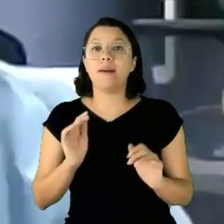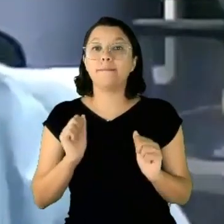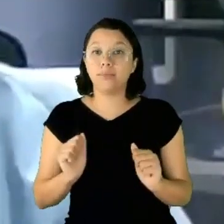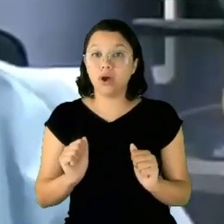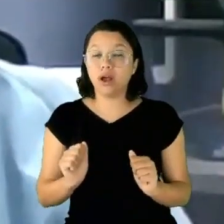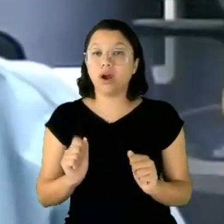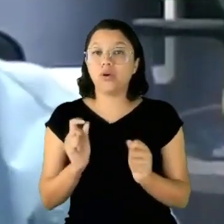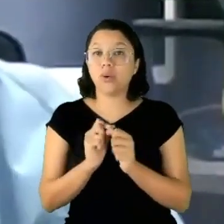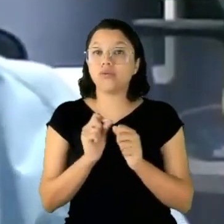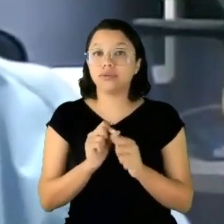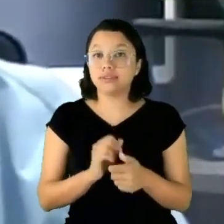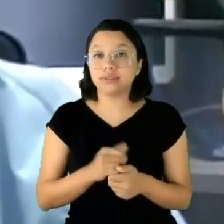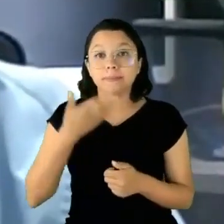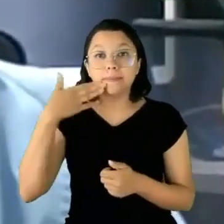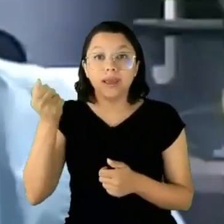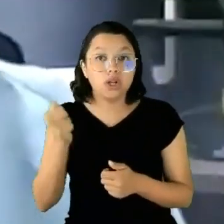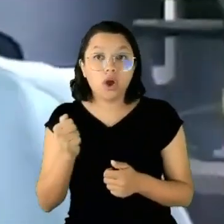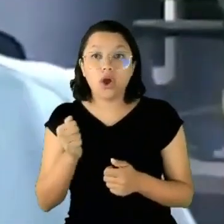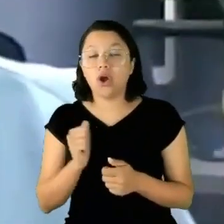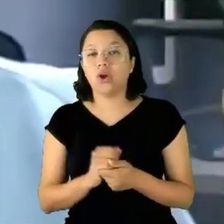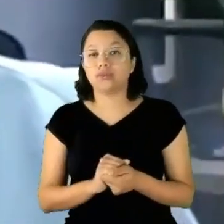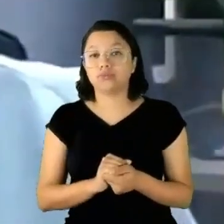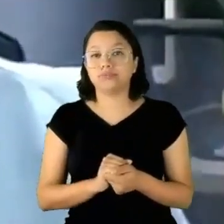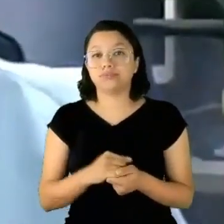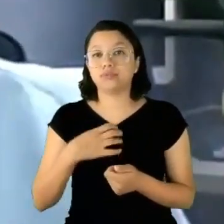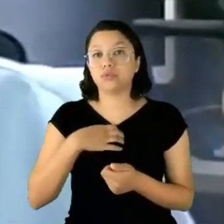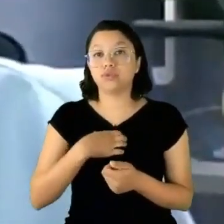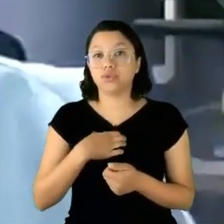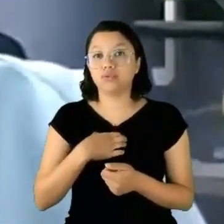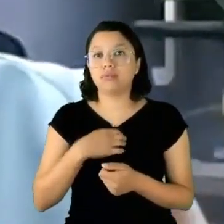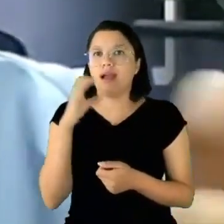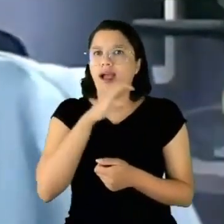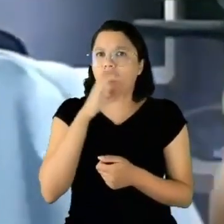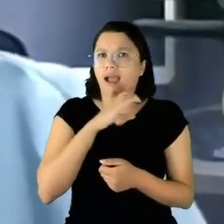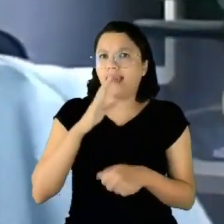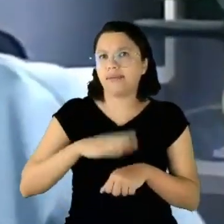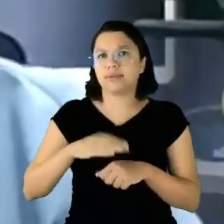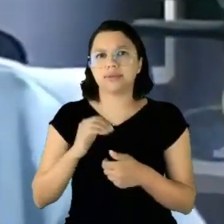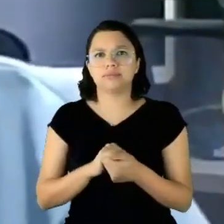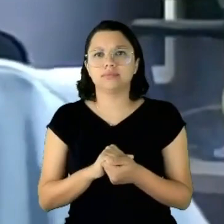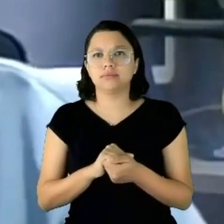fazer isso de uma forma melhor, de uma forma mais ágil, de uma forma